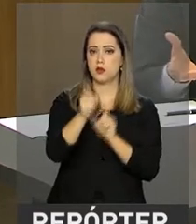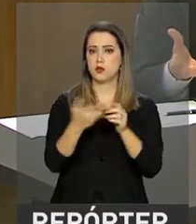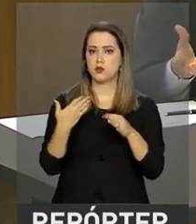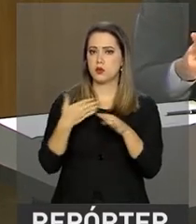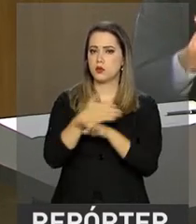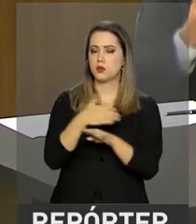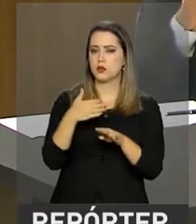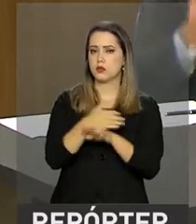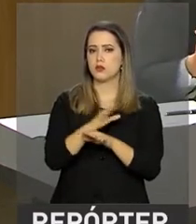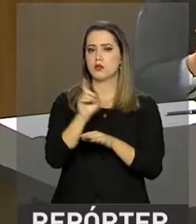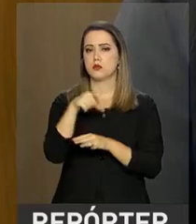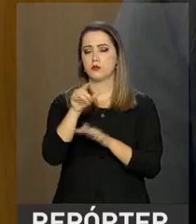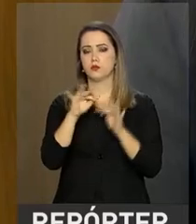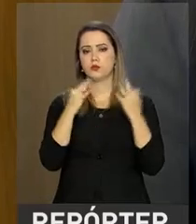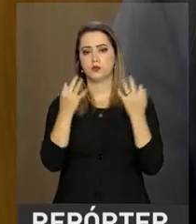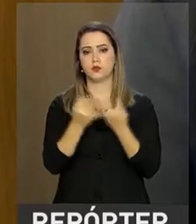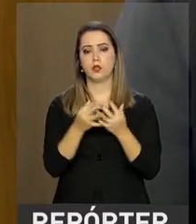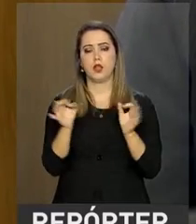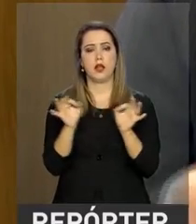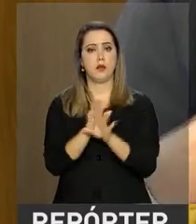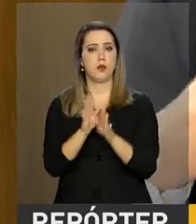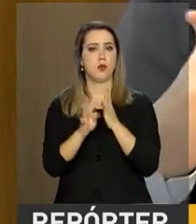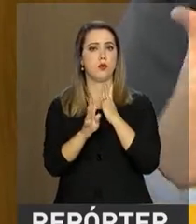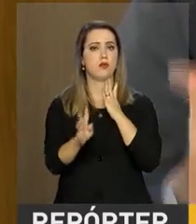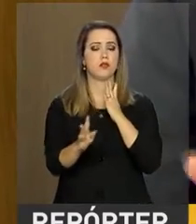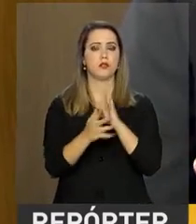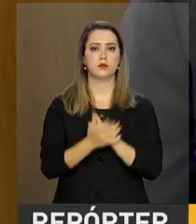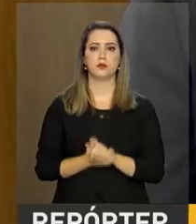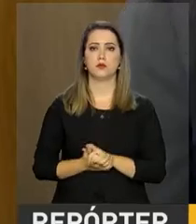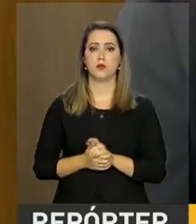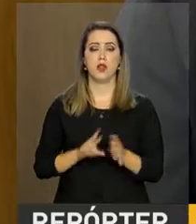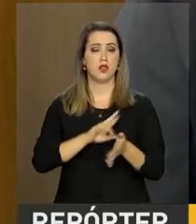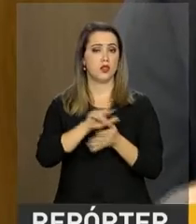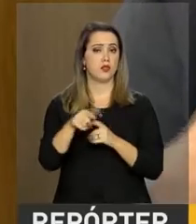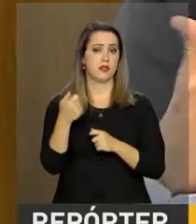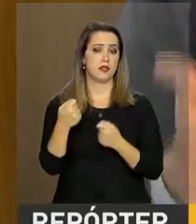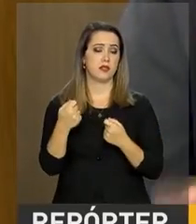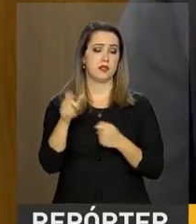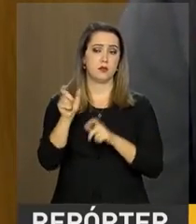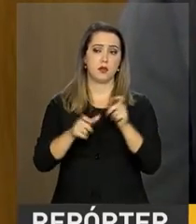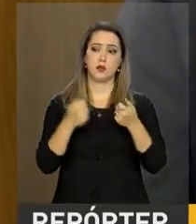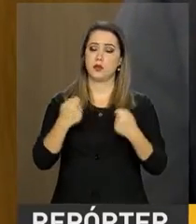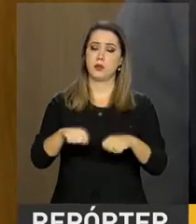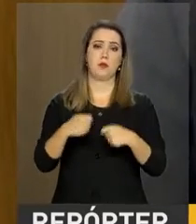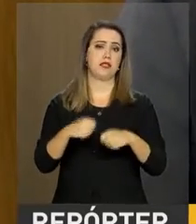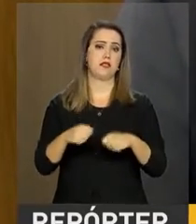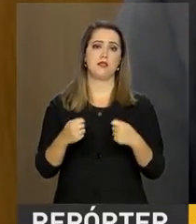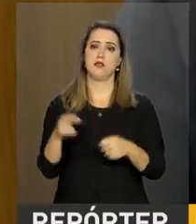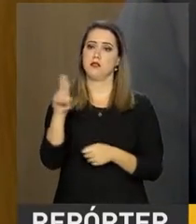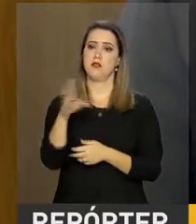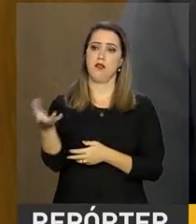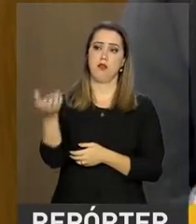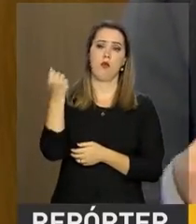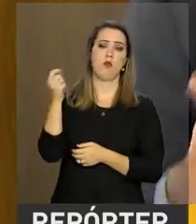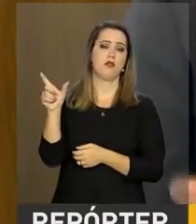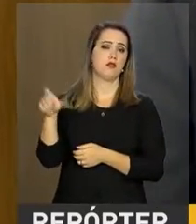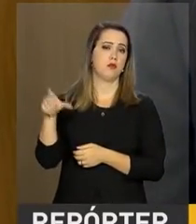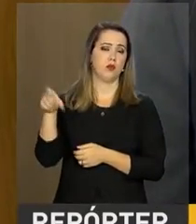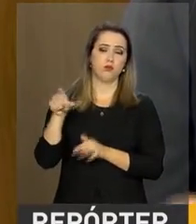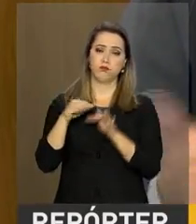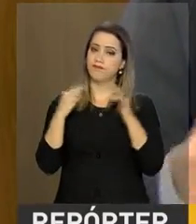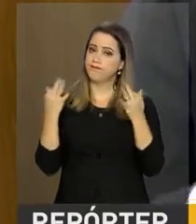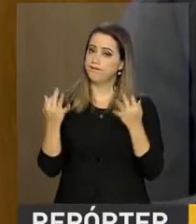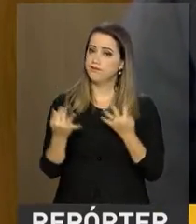isso a fila foi zerada muita gente que não precisava no programa que estava rasgando por eu os